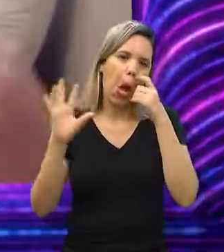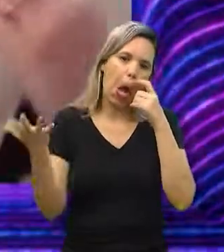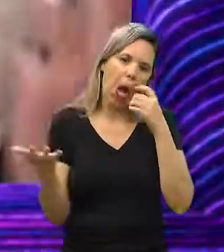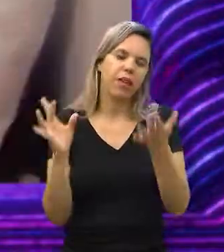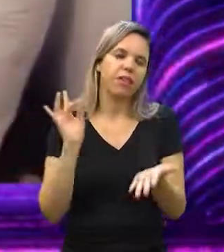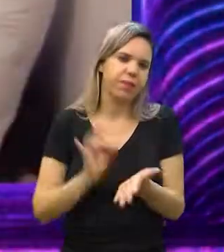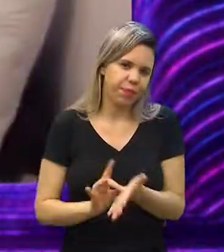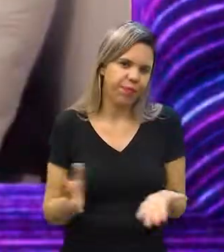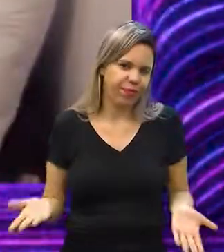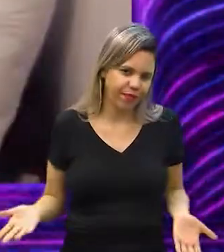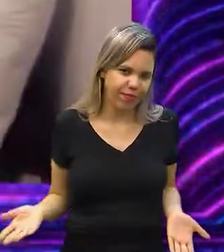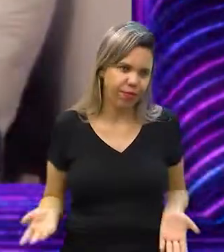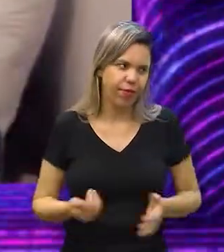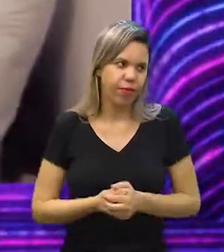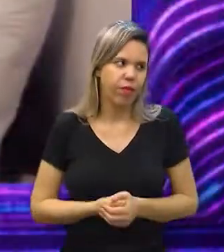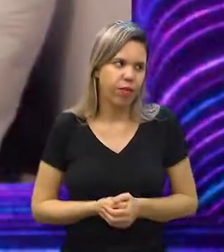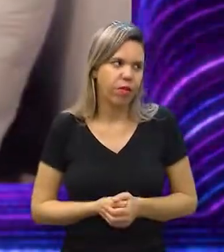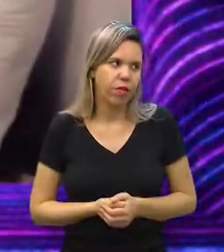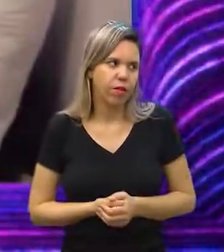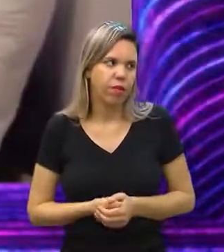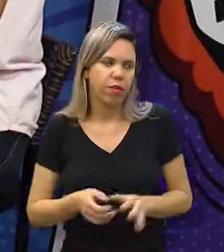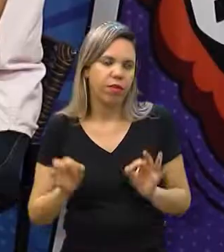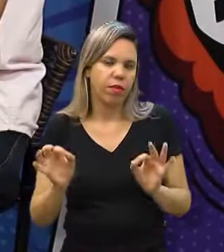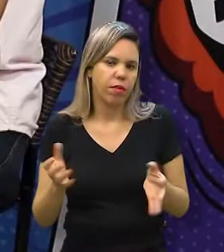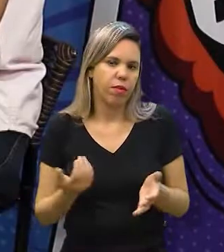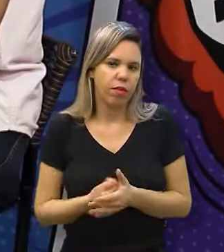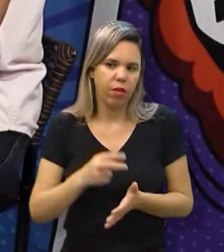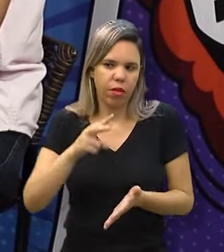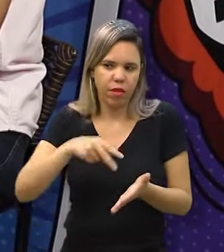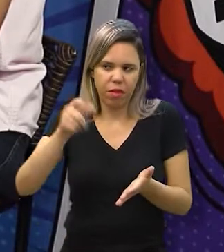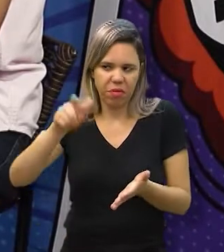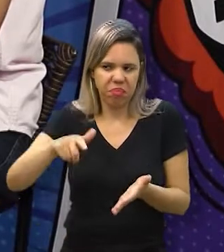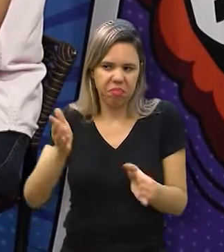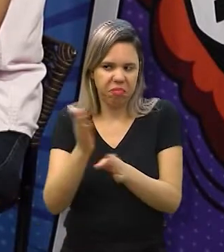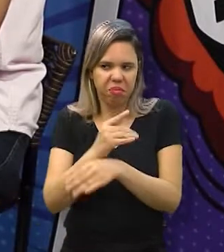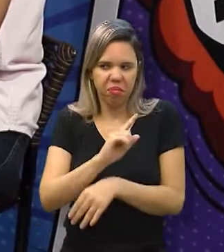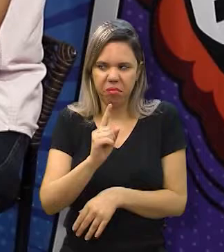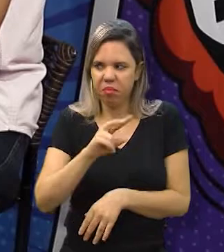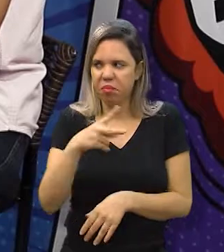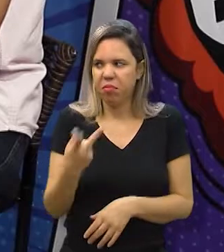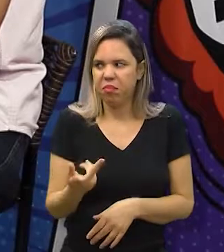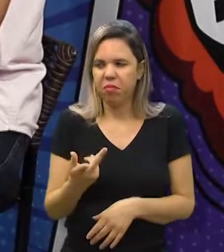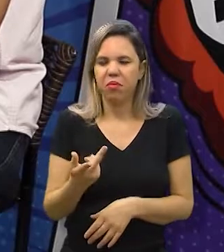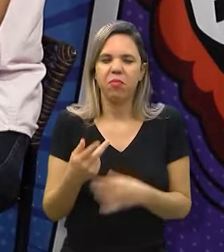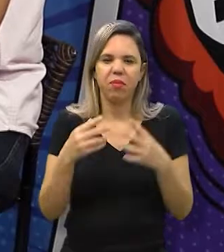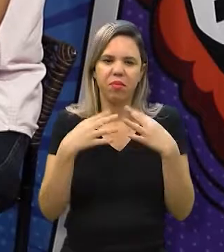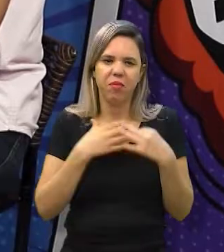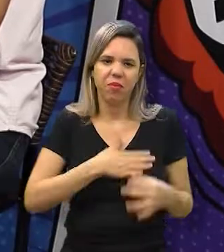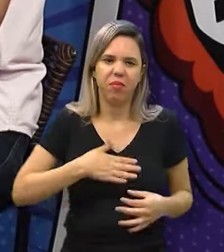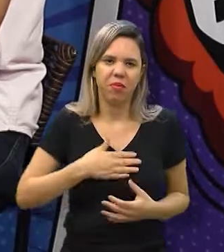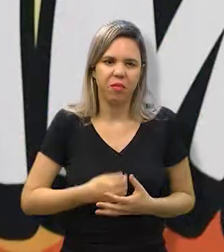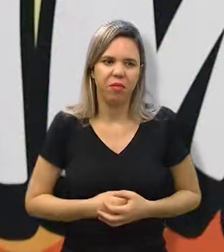conta o que realmente está acontecendo. Então, com certeza o leitor não vai se perder e, pelo contrário, vai